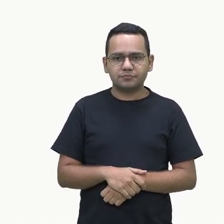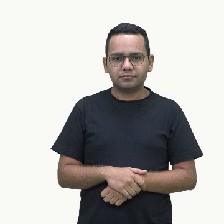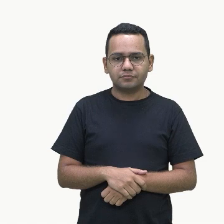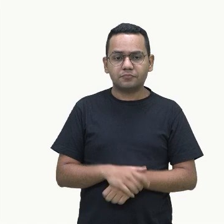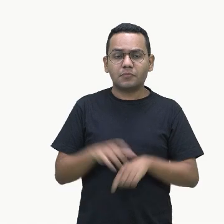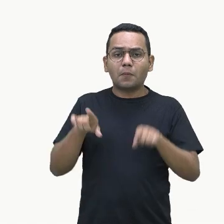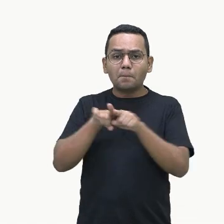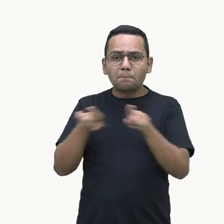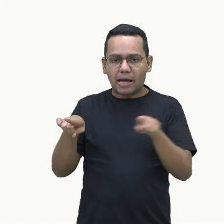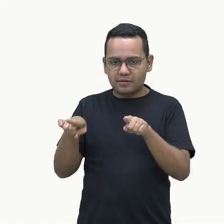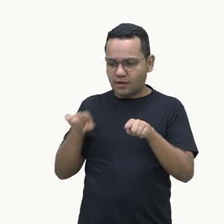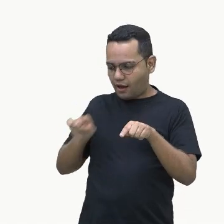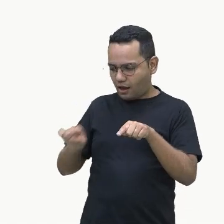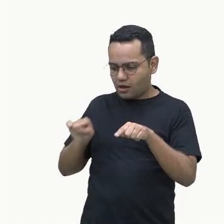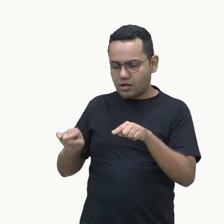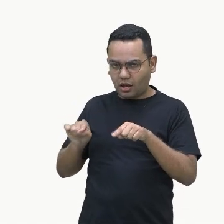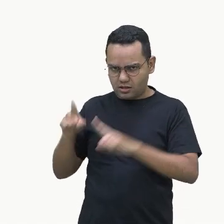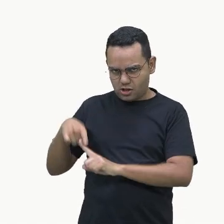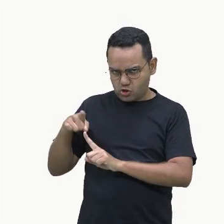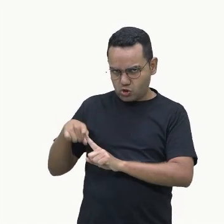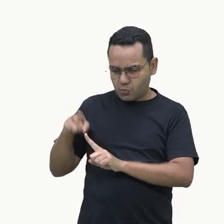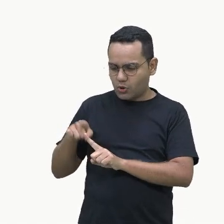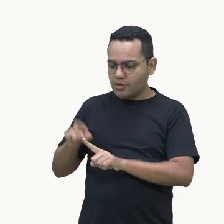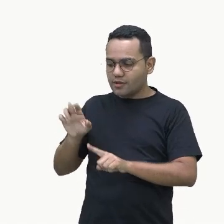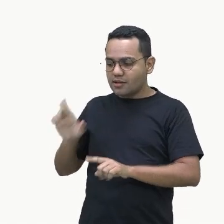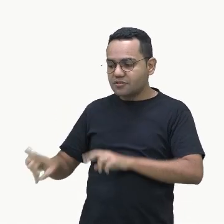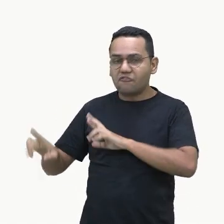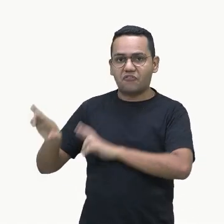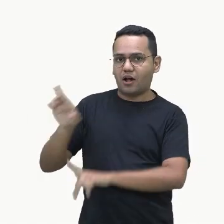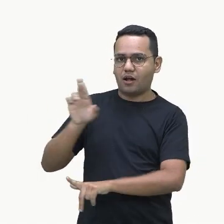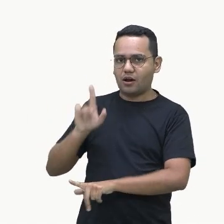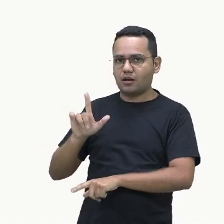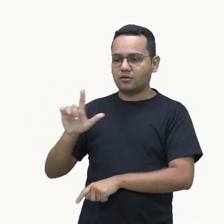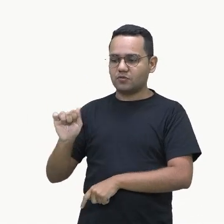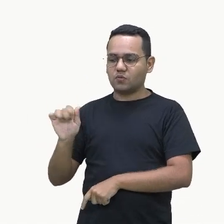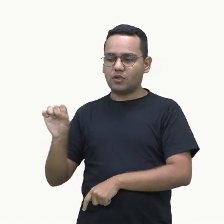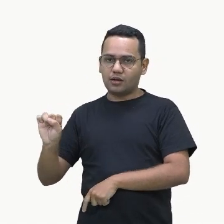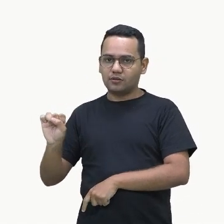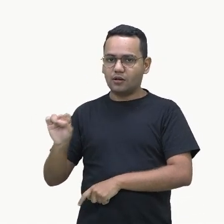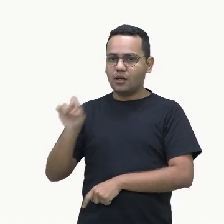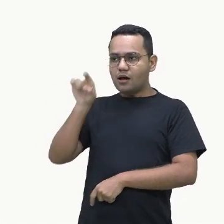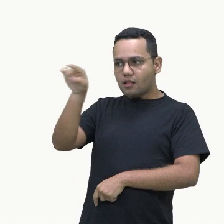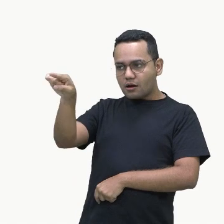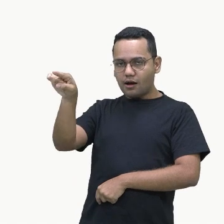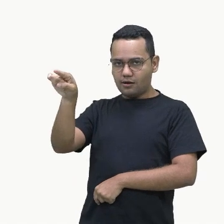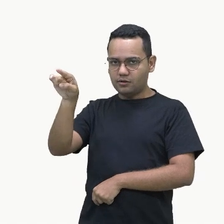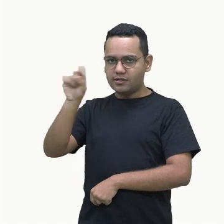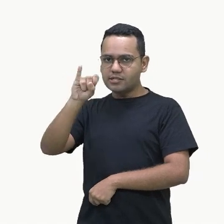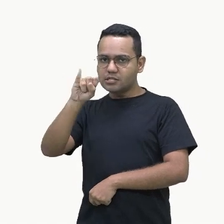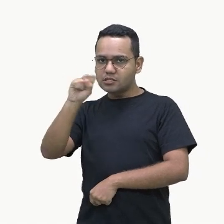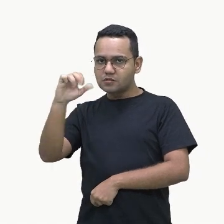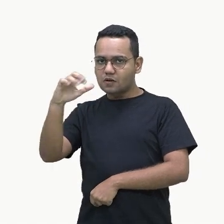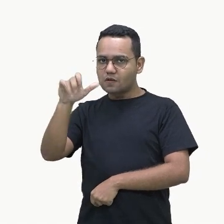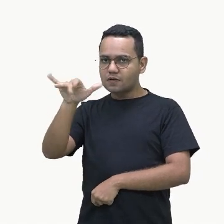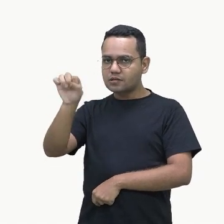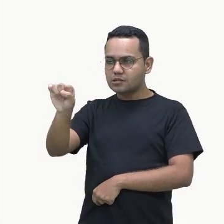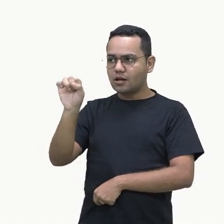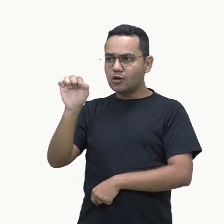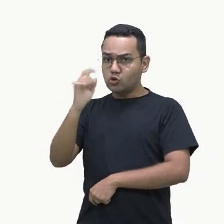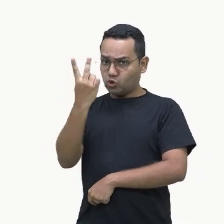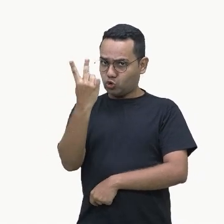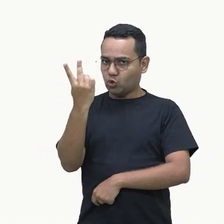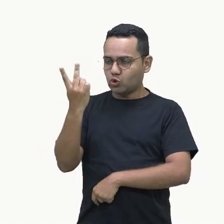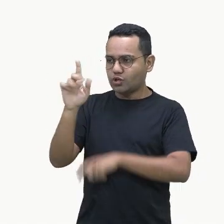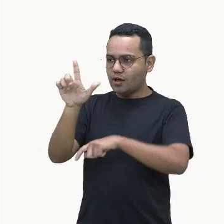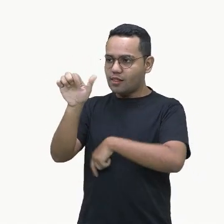medidas diferentes. Então, isósceles possui duas medidas iguais. Escaleno, todas as medidas dos seus